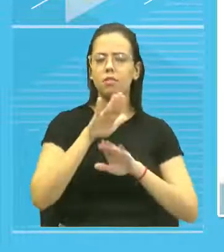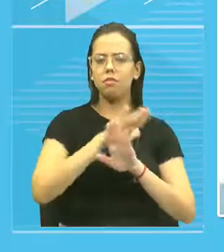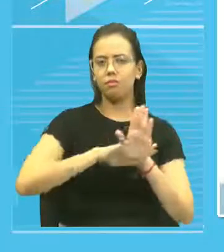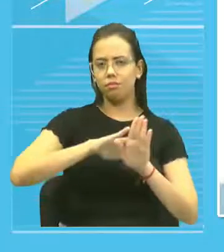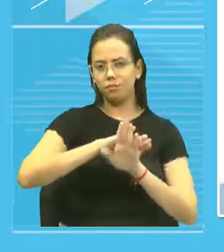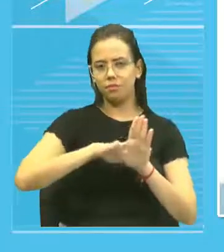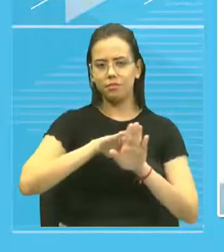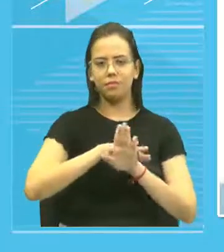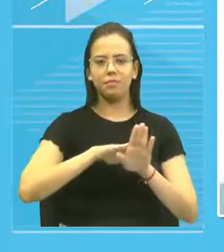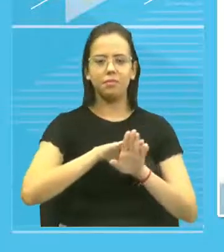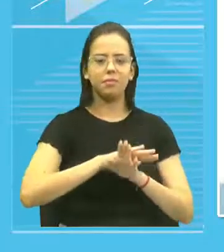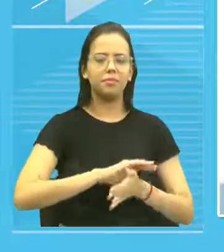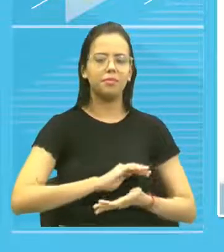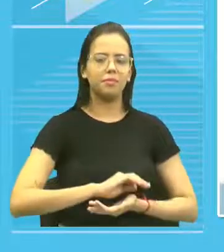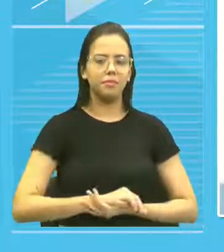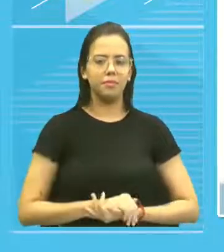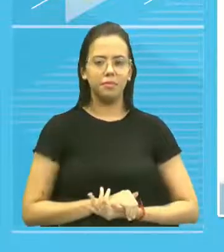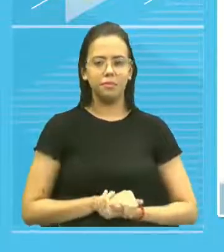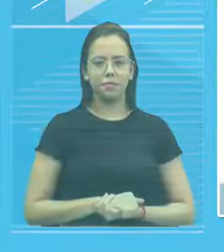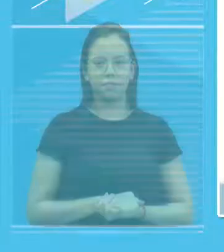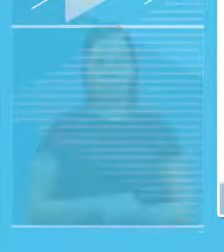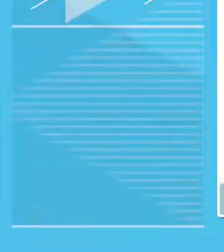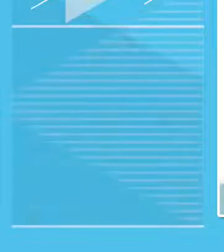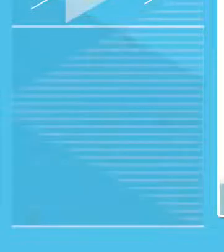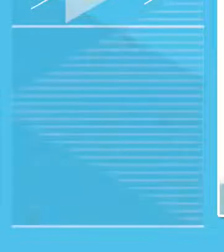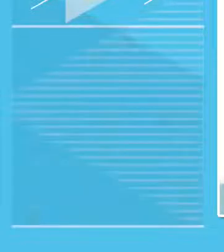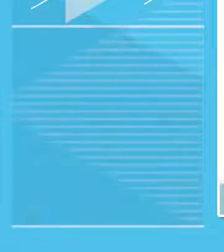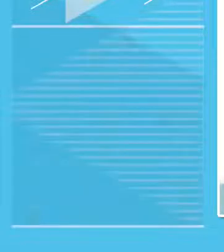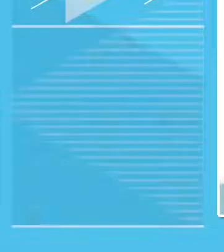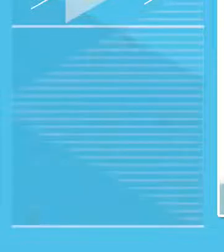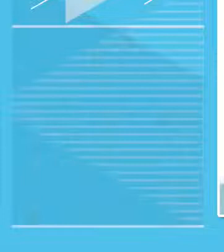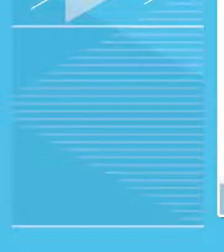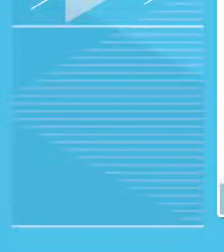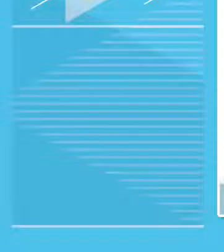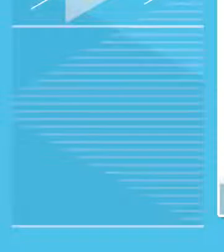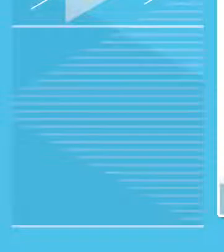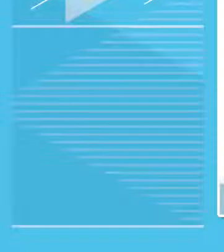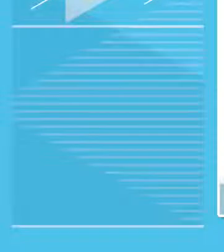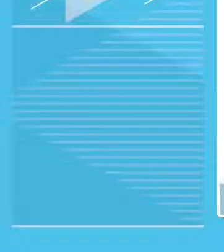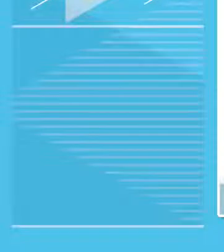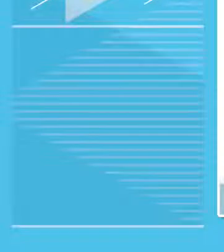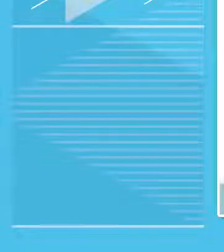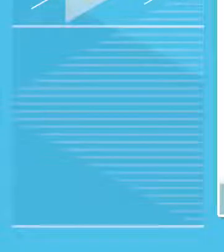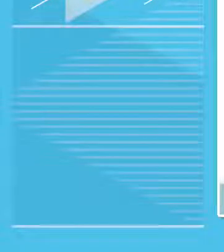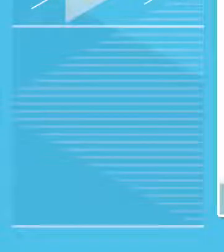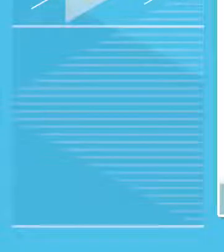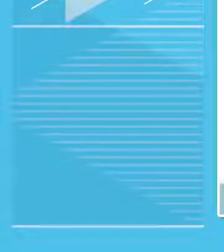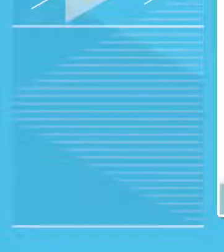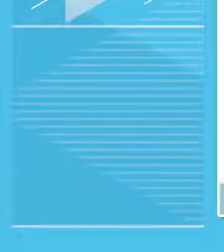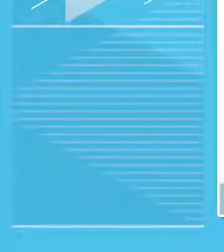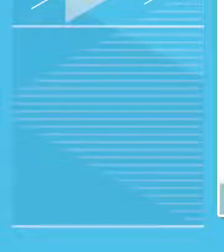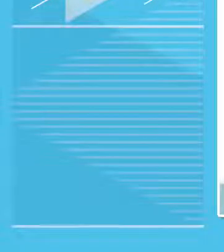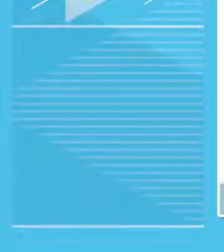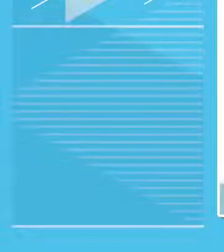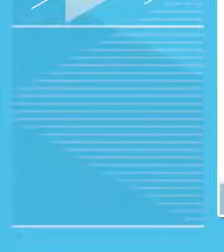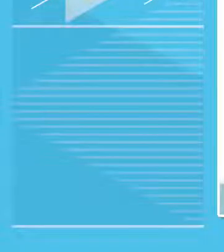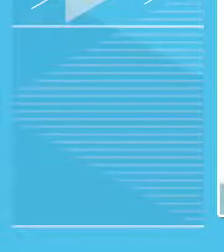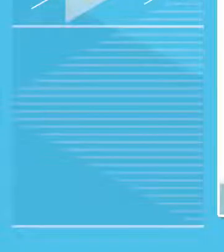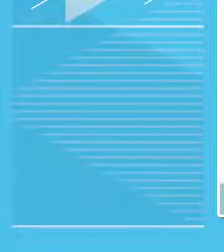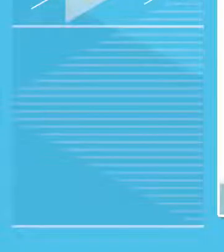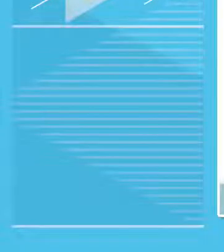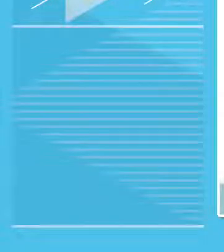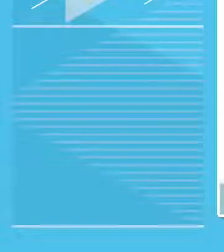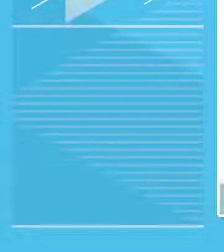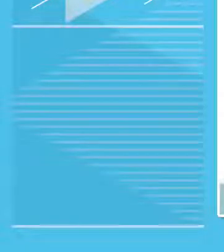dizer que é preciso que a unidade seja no Rigor da lei para que sirva de exemplo e não